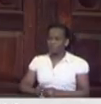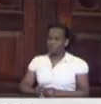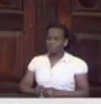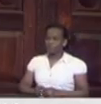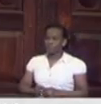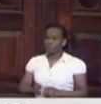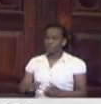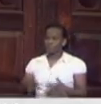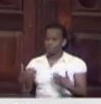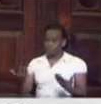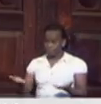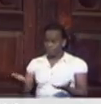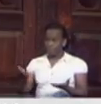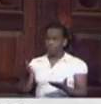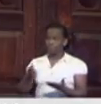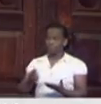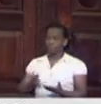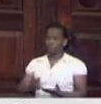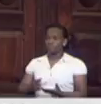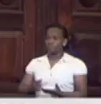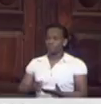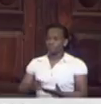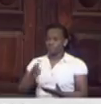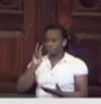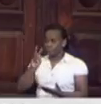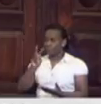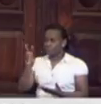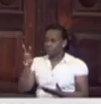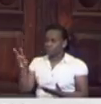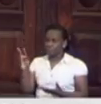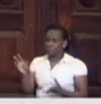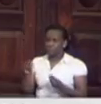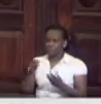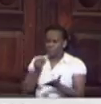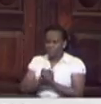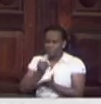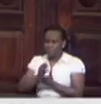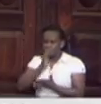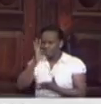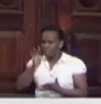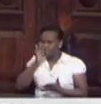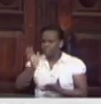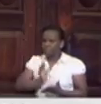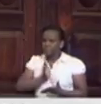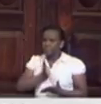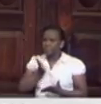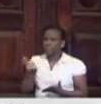Então, diante de tantas aberrações,